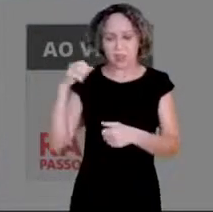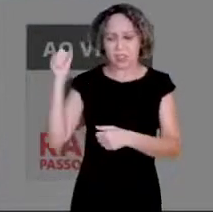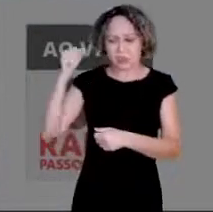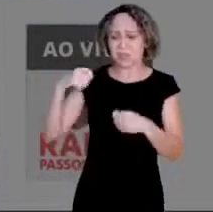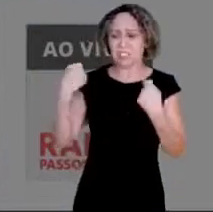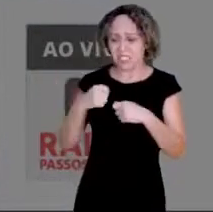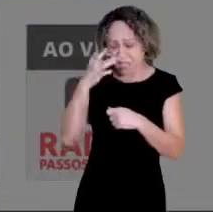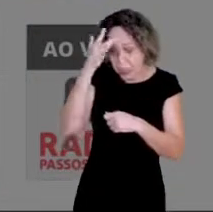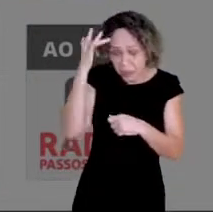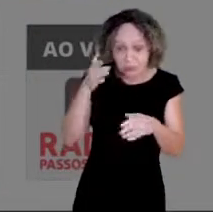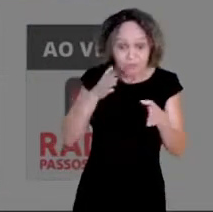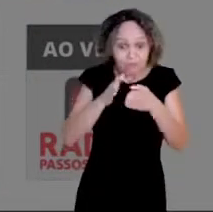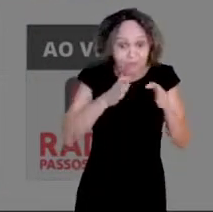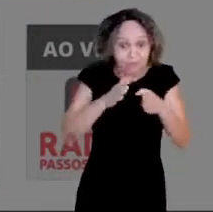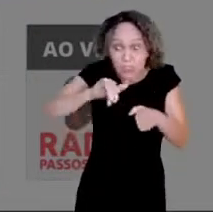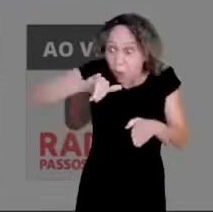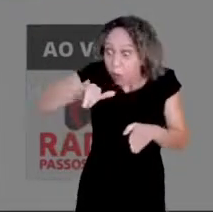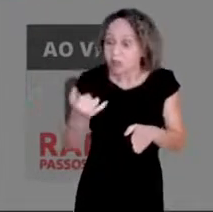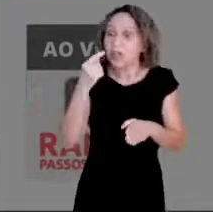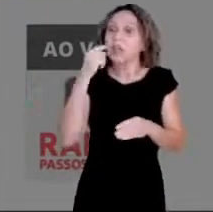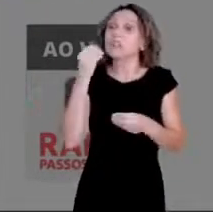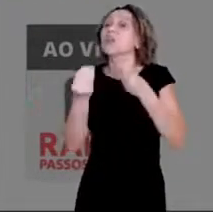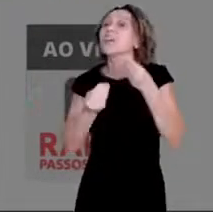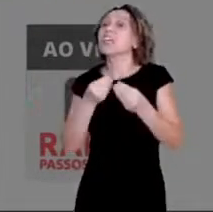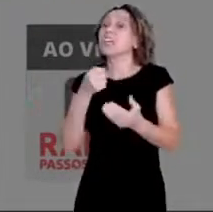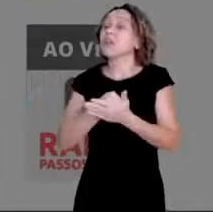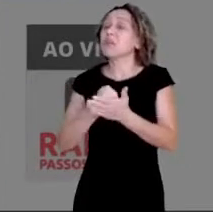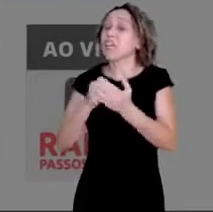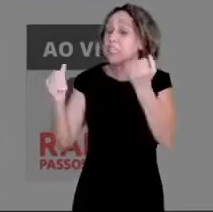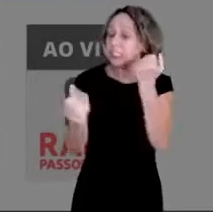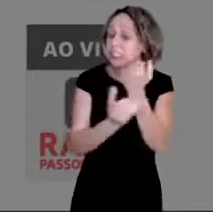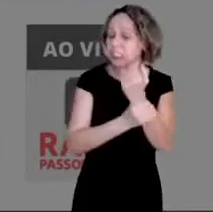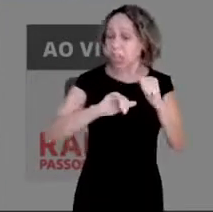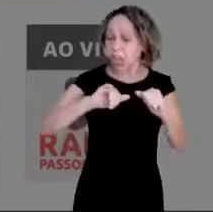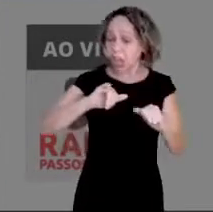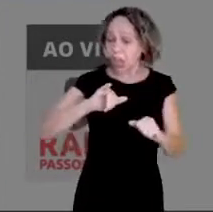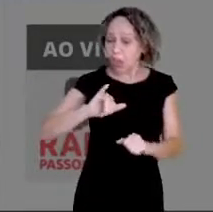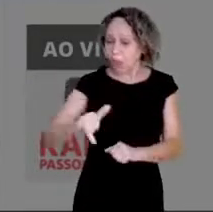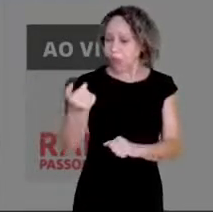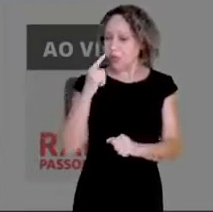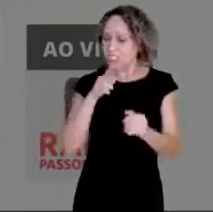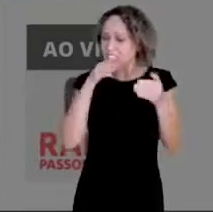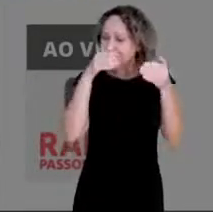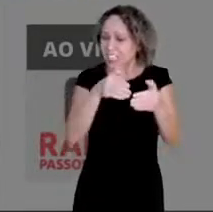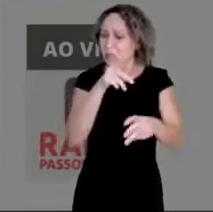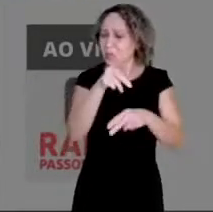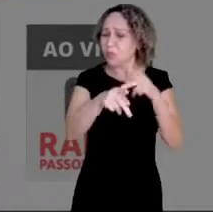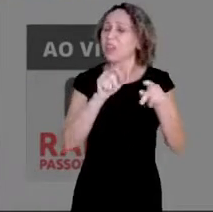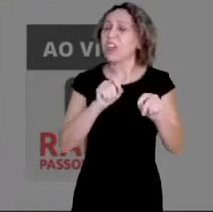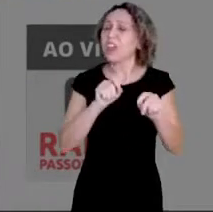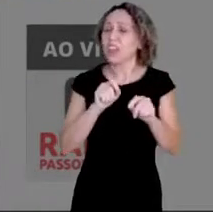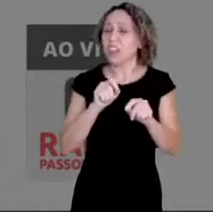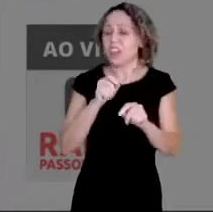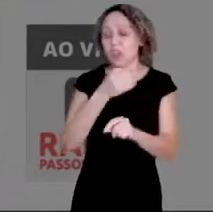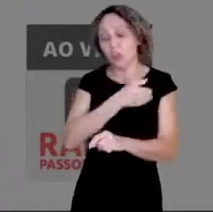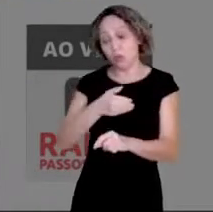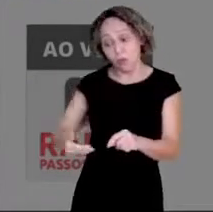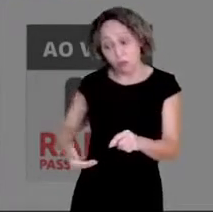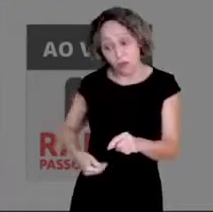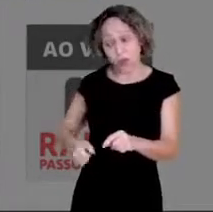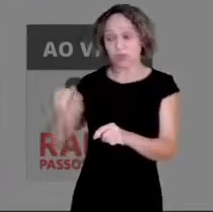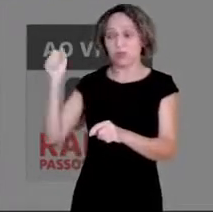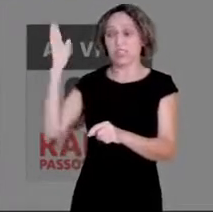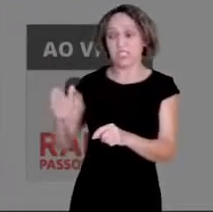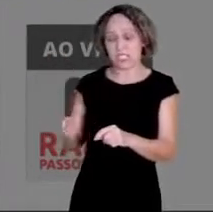lhe tranquiliza, eu gostaria de dizer ao senhor que, além, né, do pessoal nosso